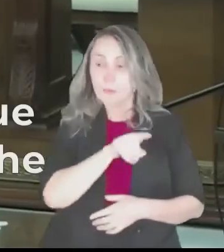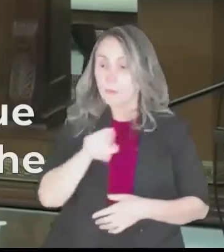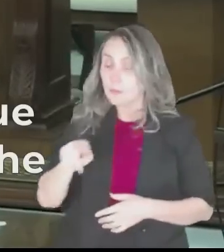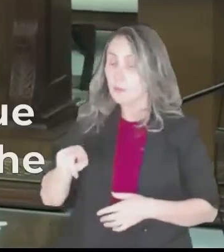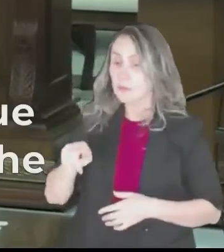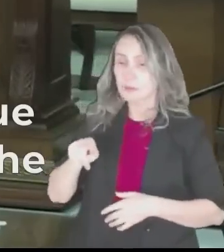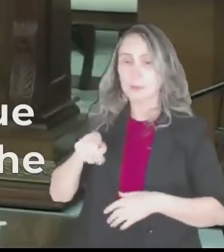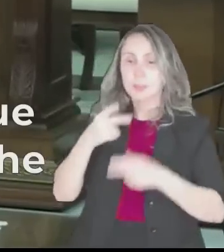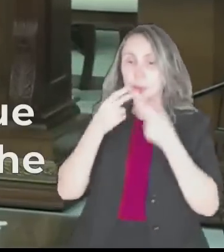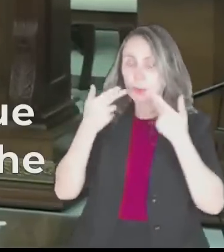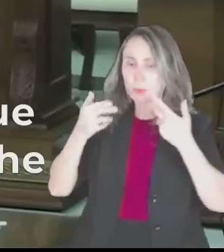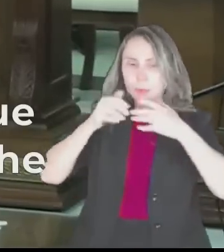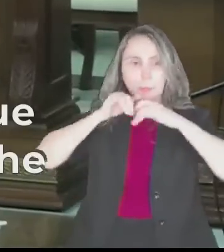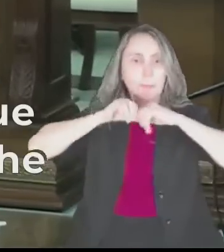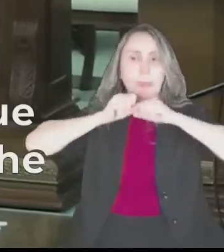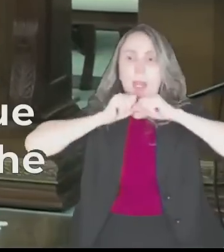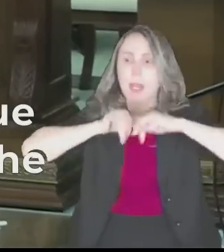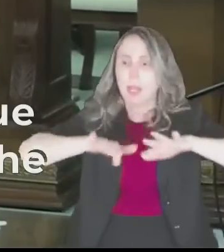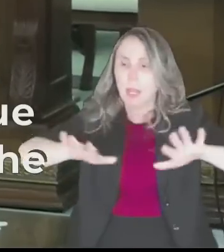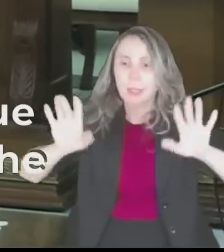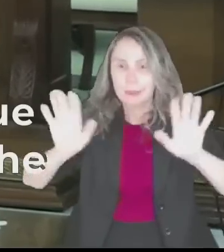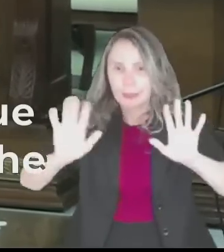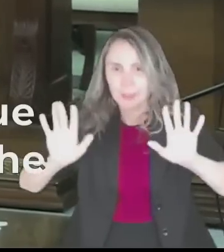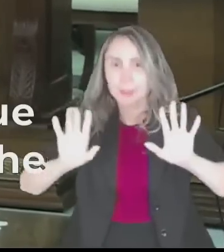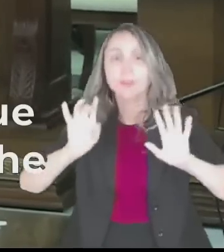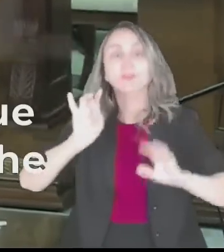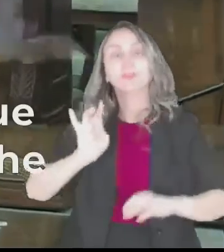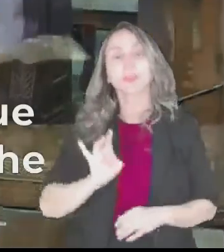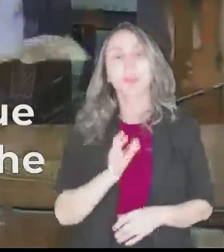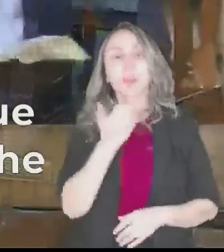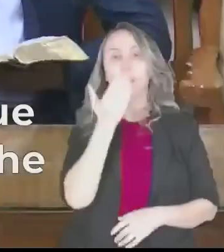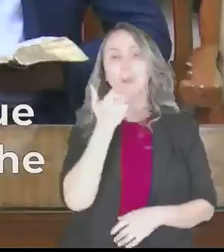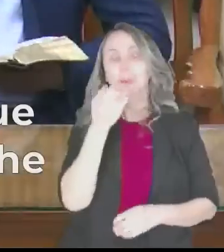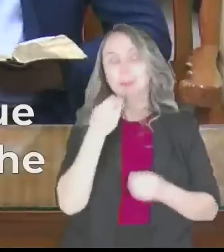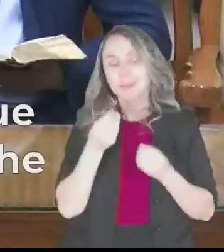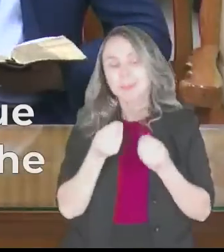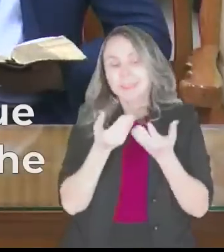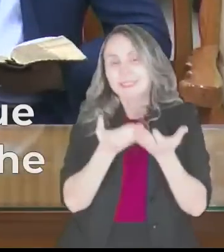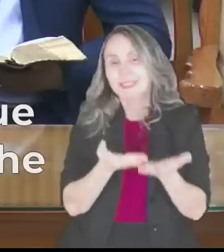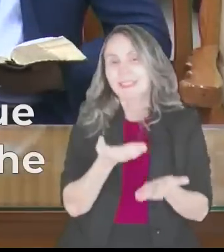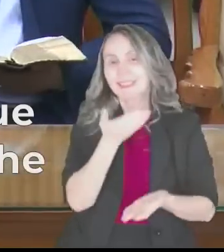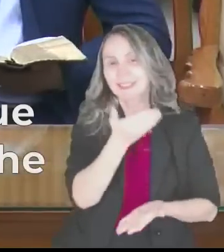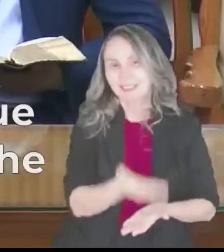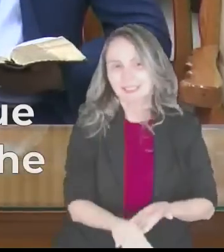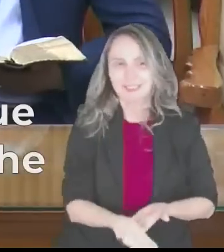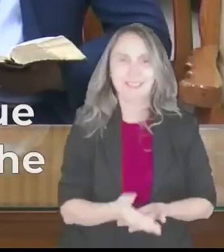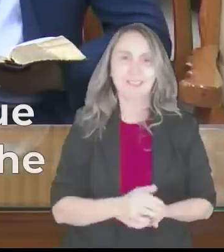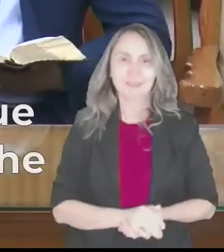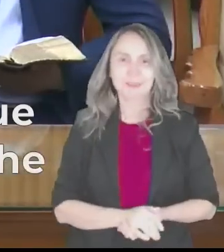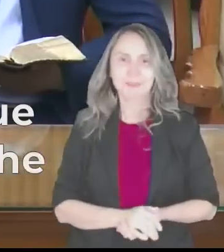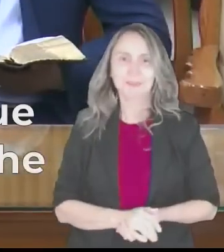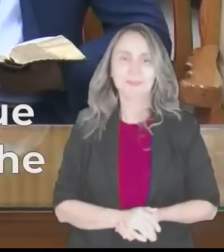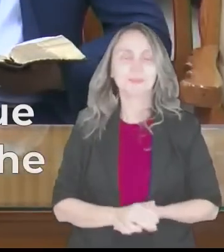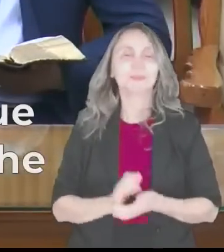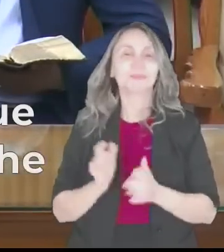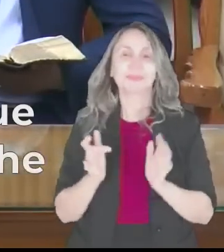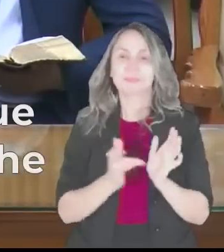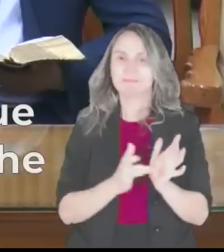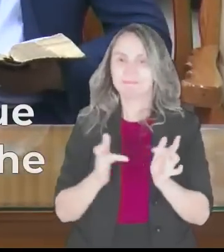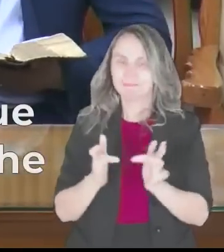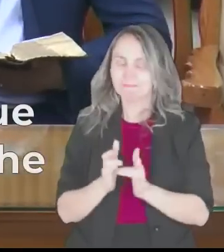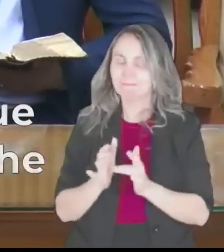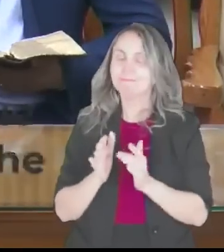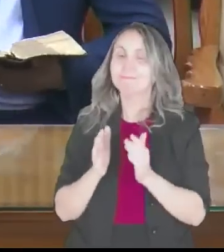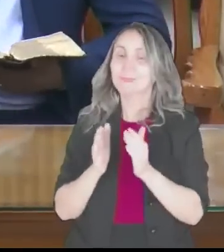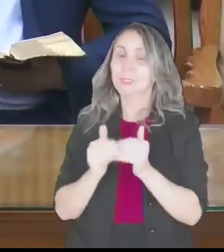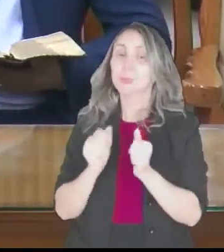dessem de comer. Jesus pediu o que, irmãos? Segredo. Jesus pediu o